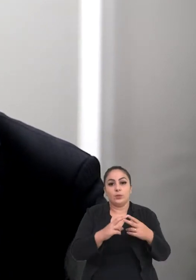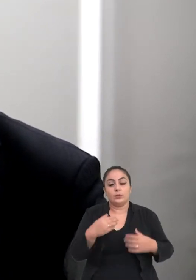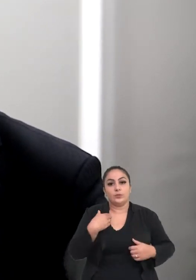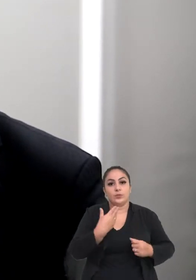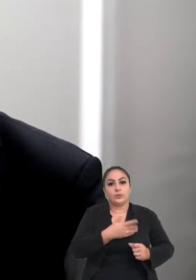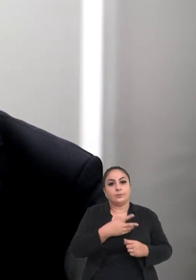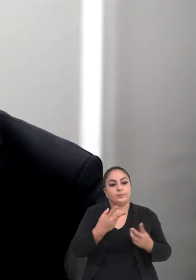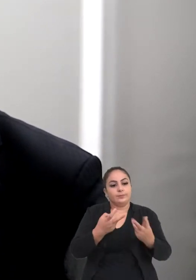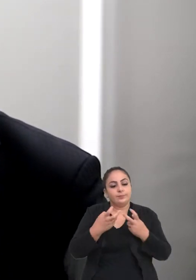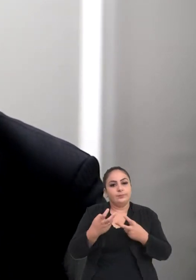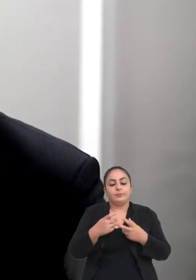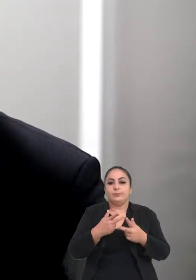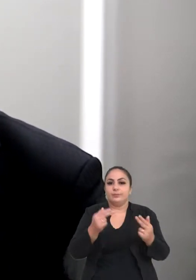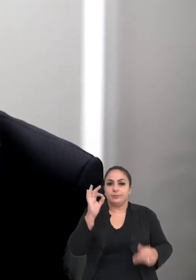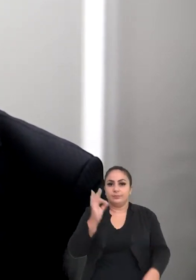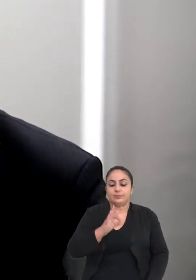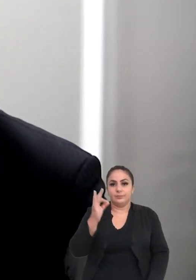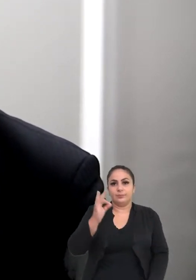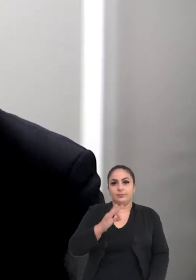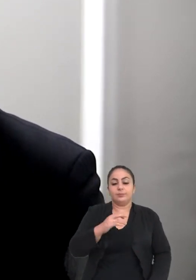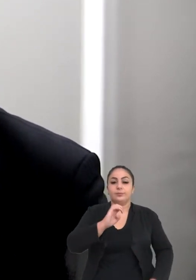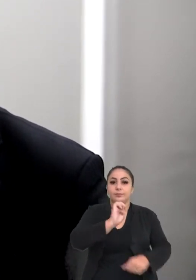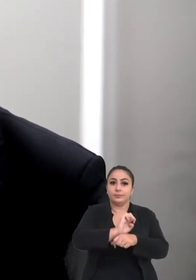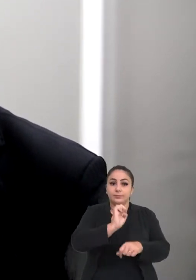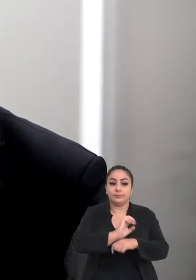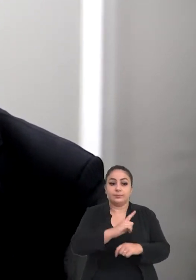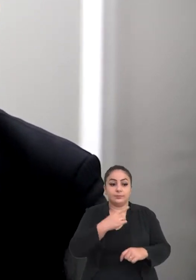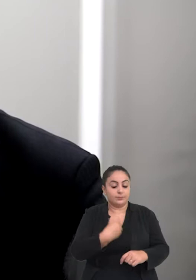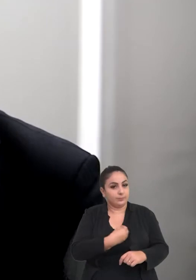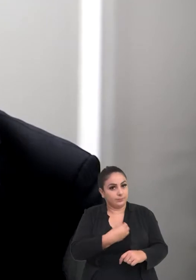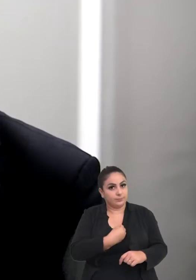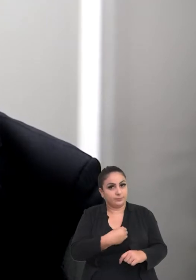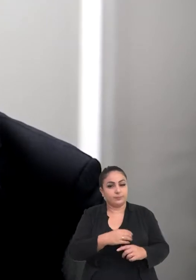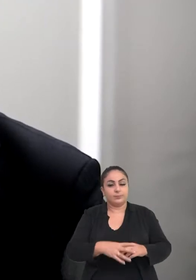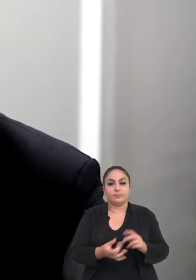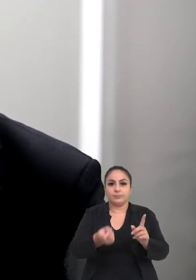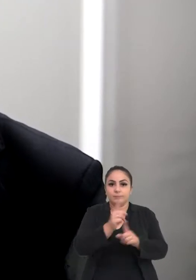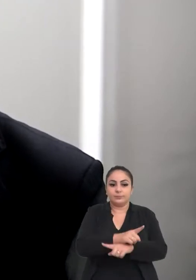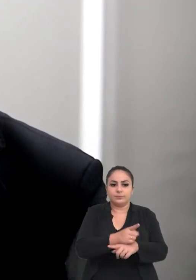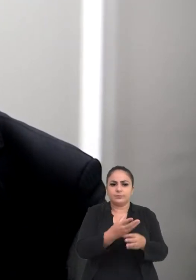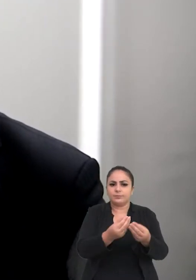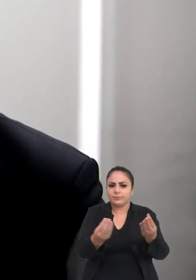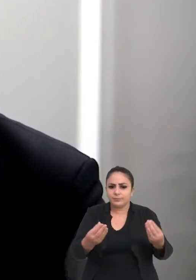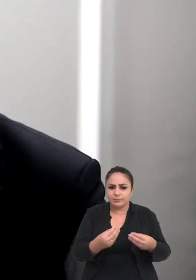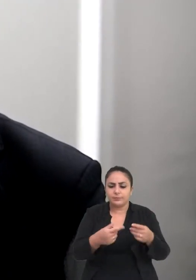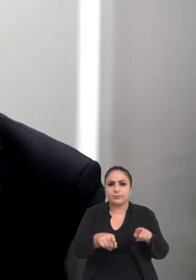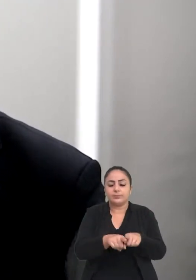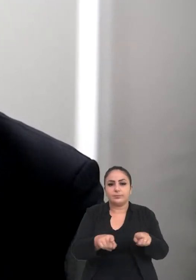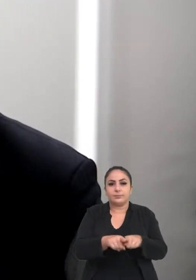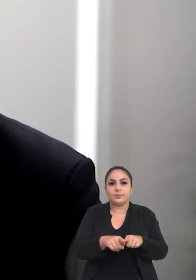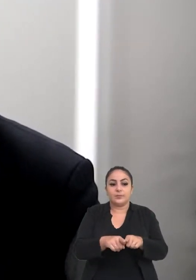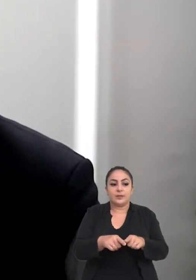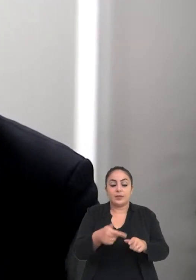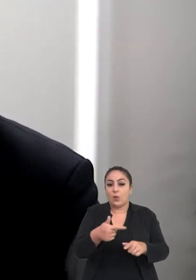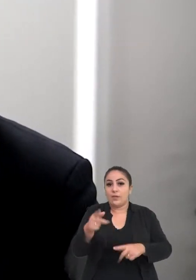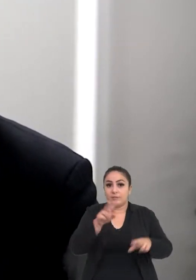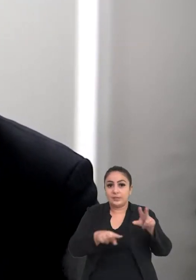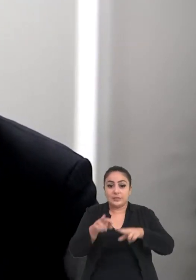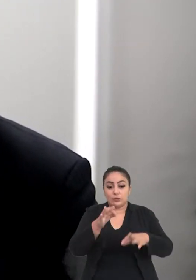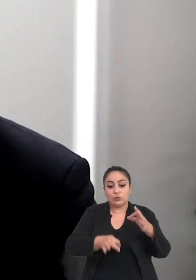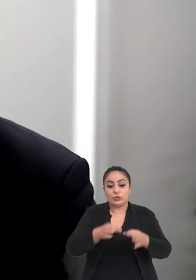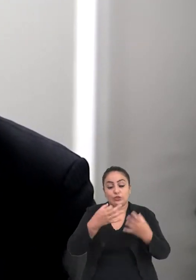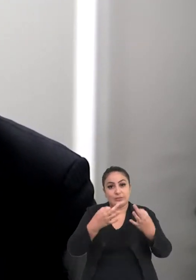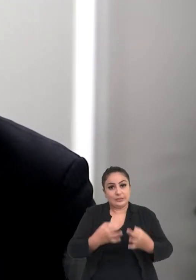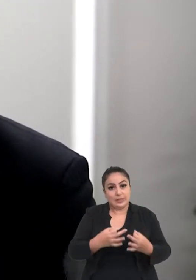gente verifica que algumas dessas taxas aqui do estado estavam realmente distorcidas, elas eram múltiplas, o que não é a